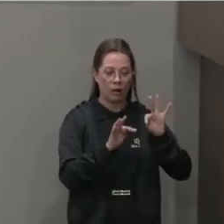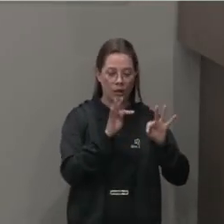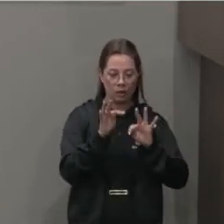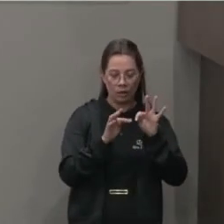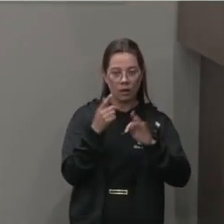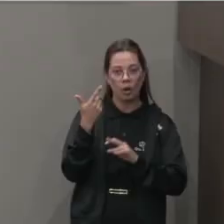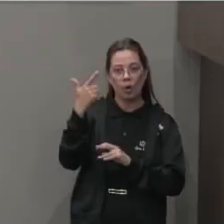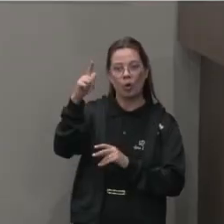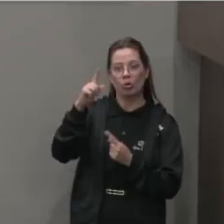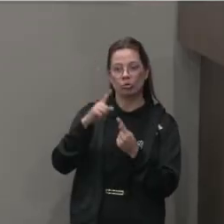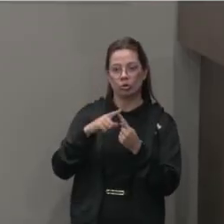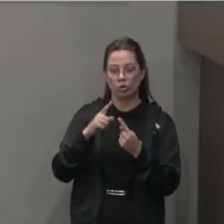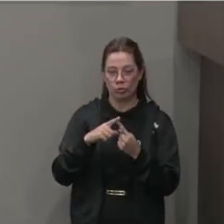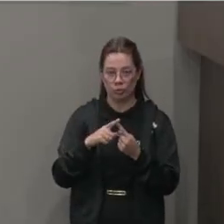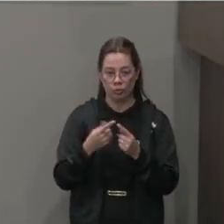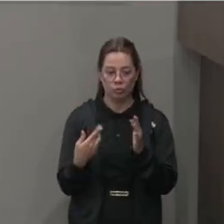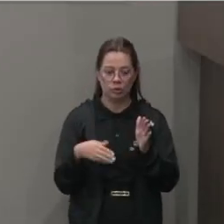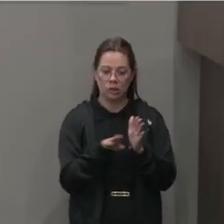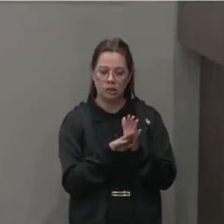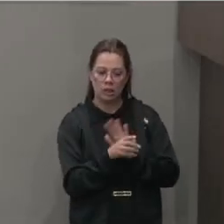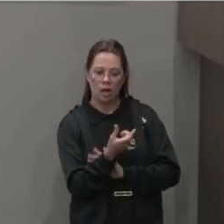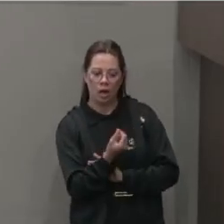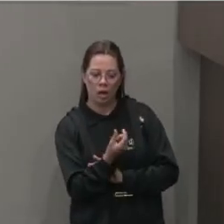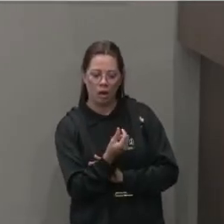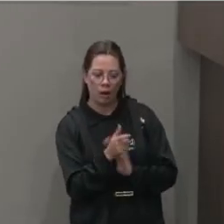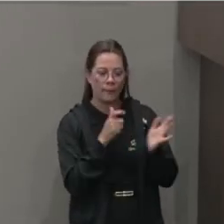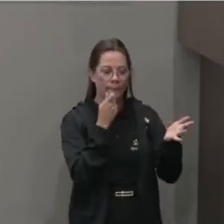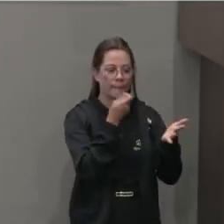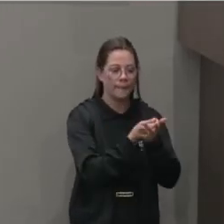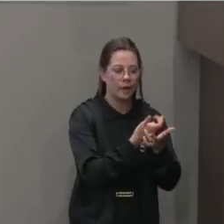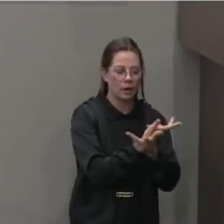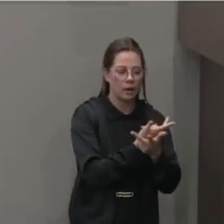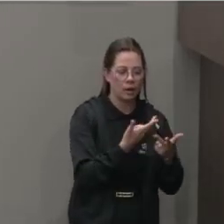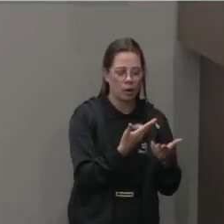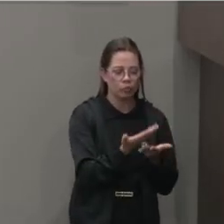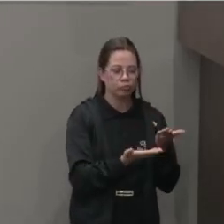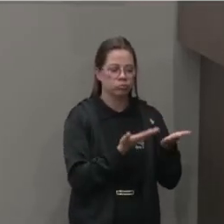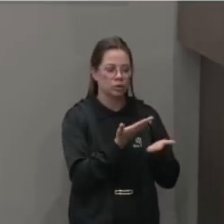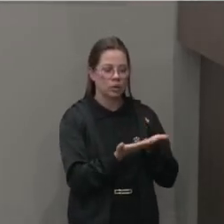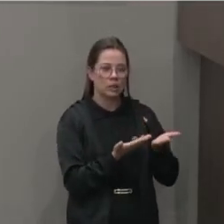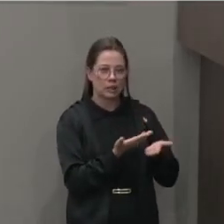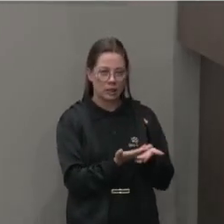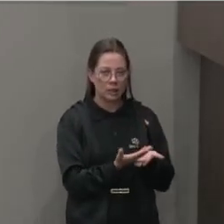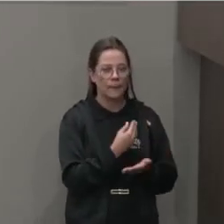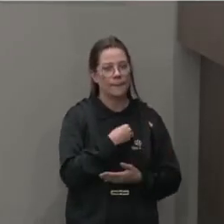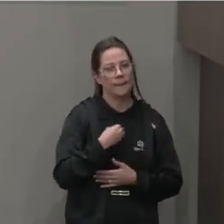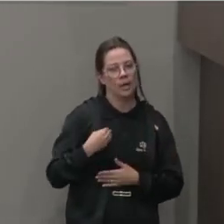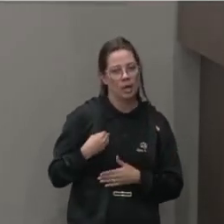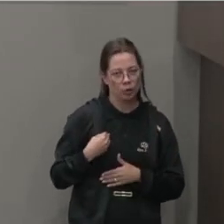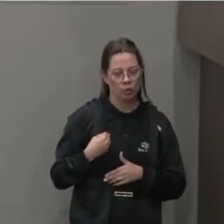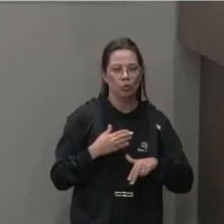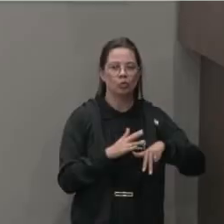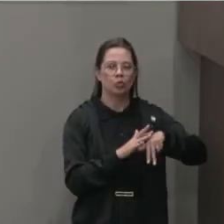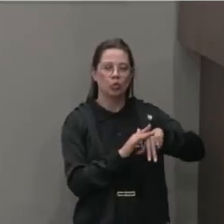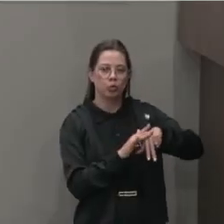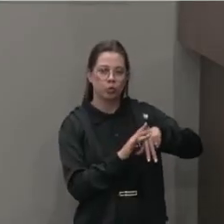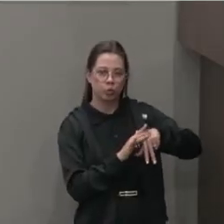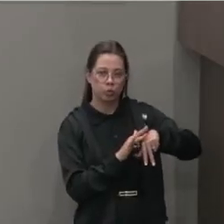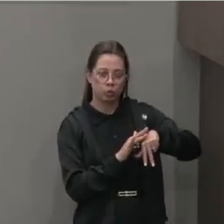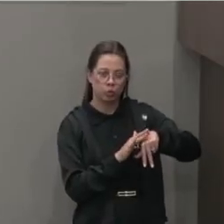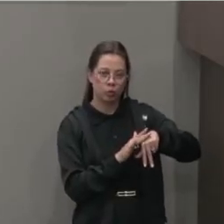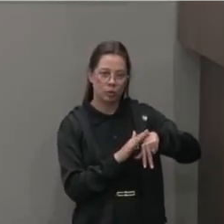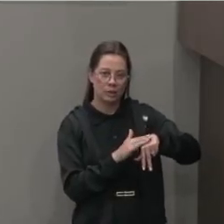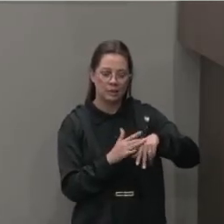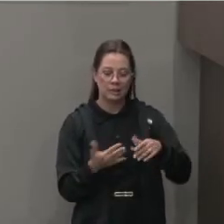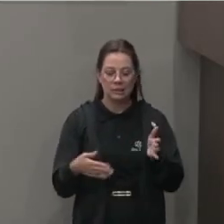tratamento é outro. Quando tu chega com dinheiro para pagar o teu atendimento médico, é outra coisa. Agora, quando tu chega numa